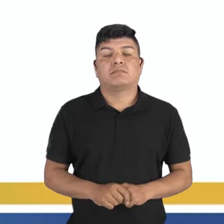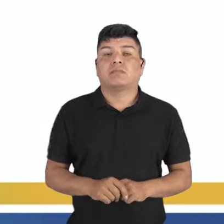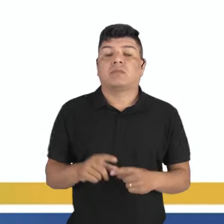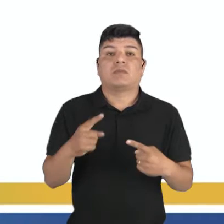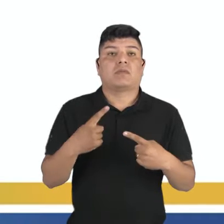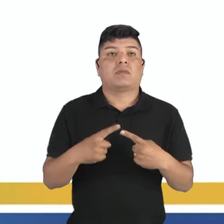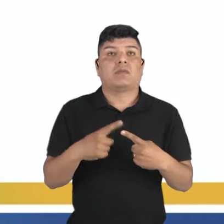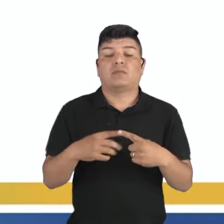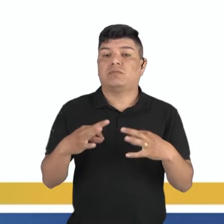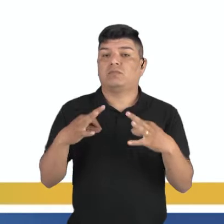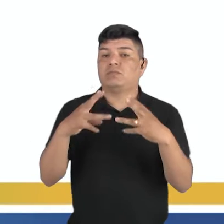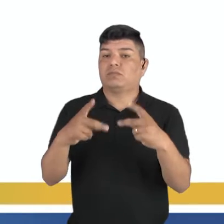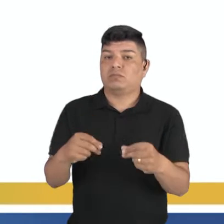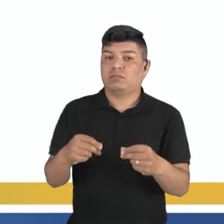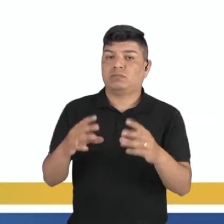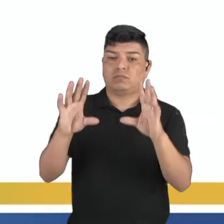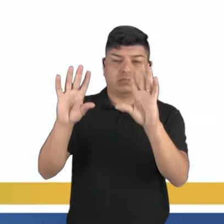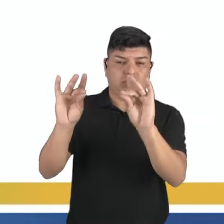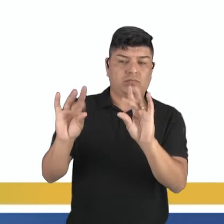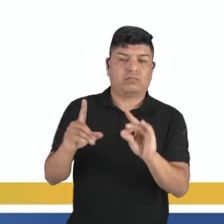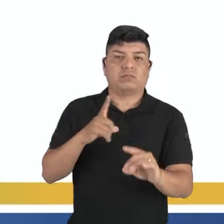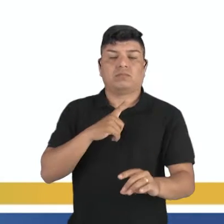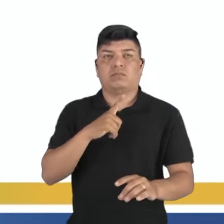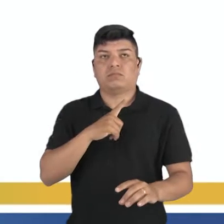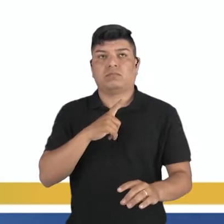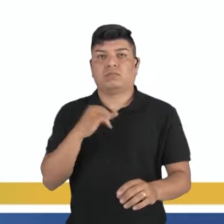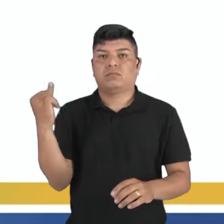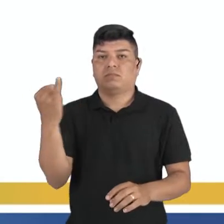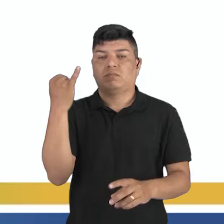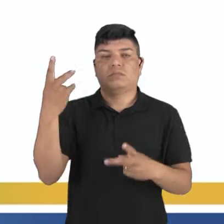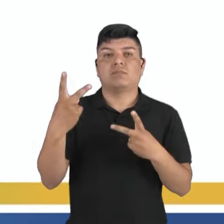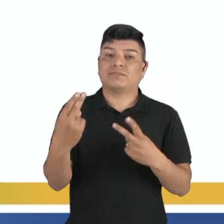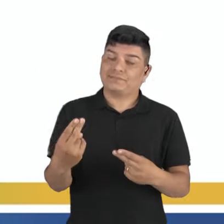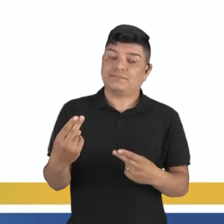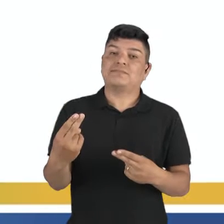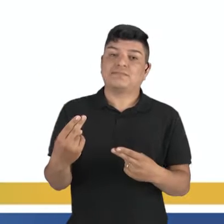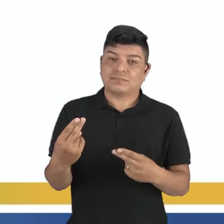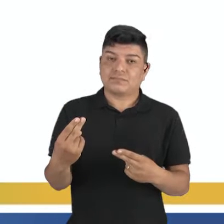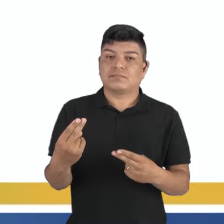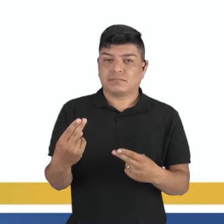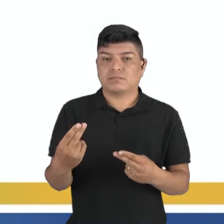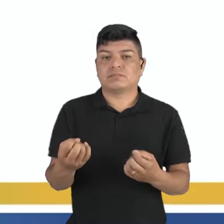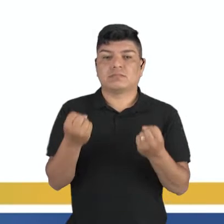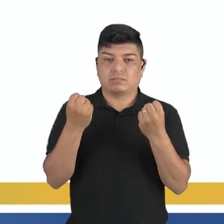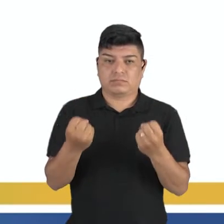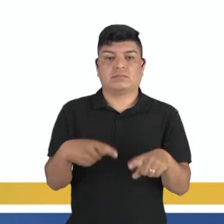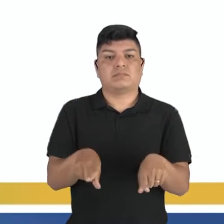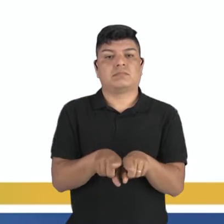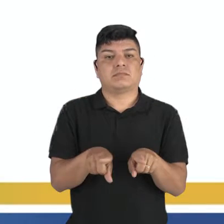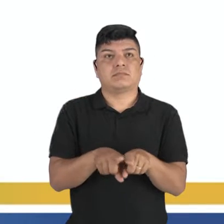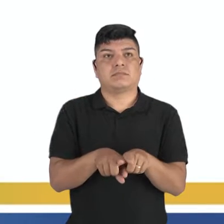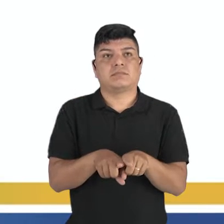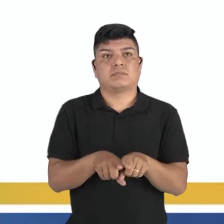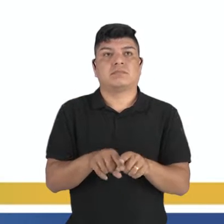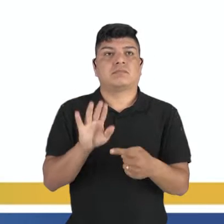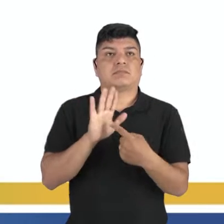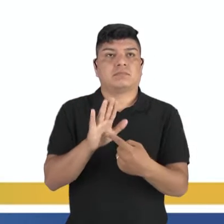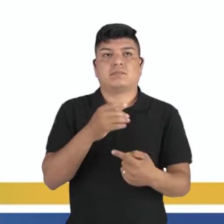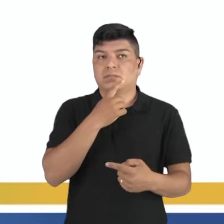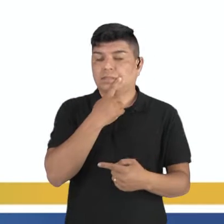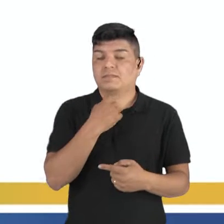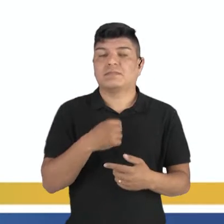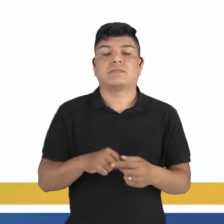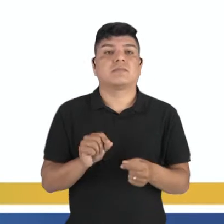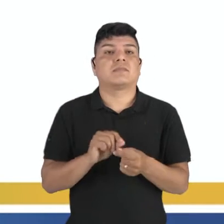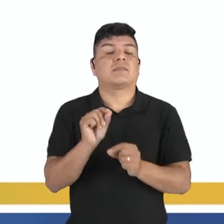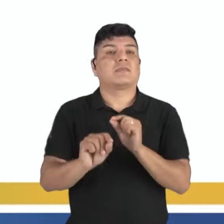Isso porque todos os dados possuem a mesma importância, ou peso aí também informado. Então,